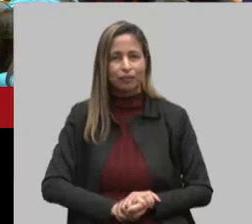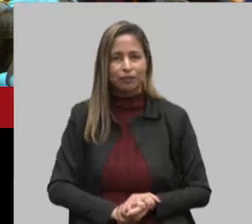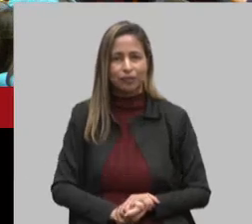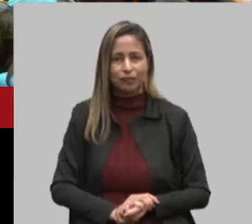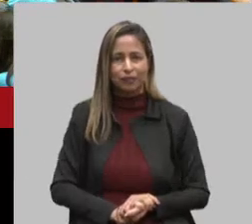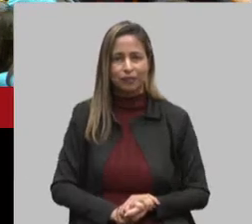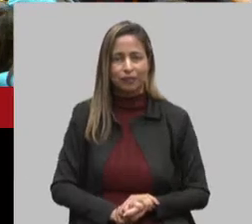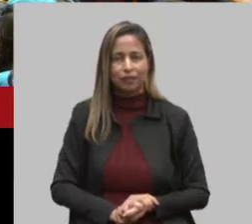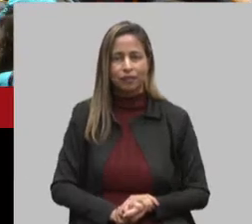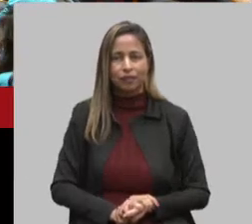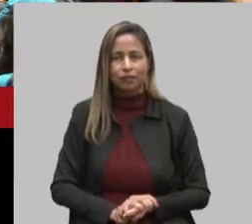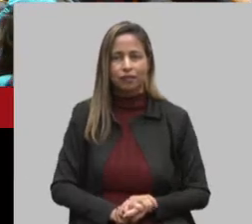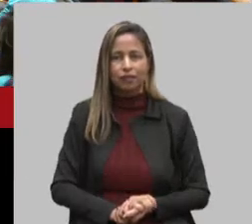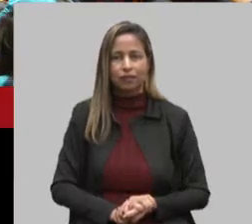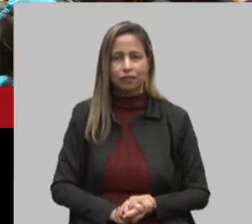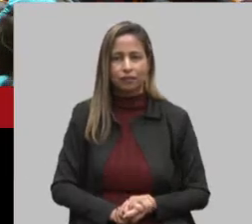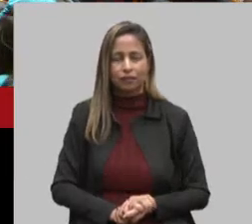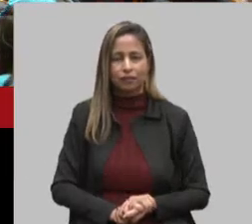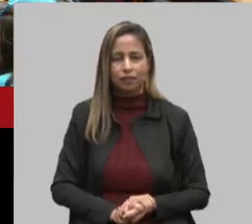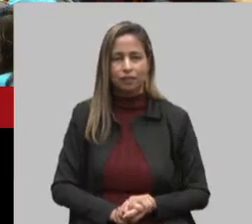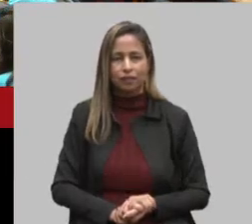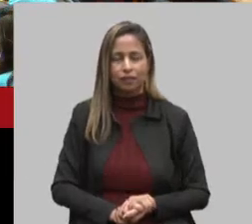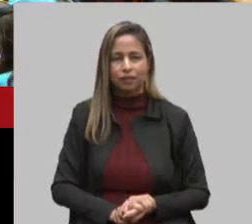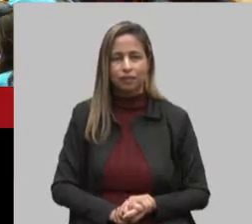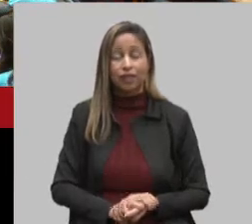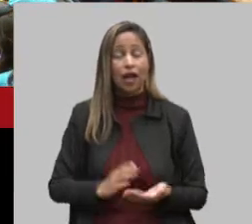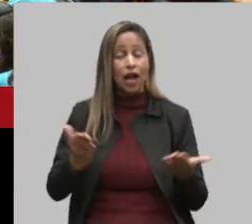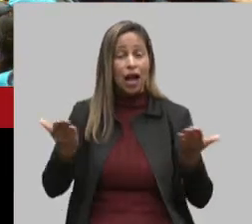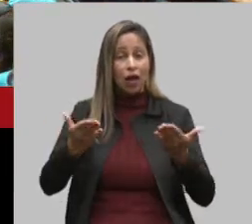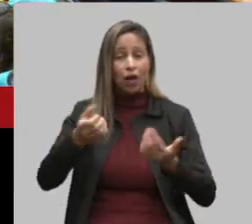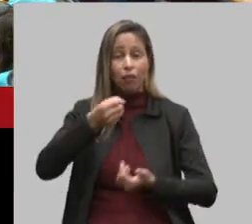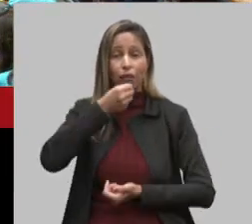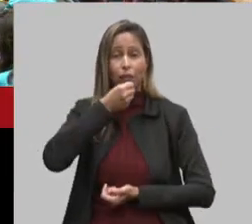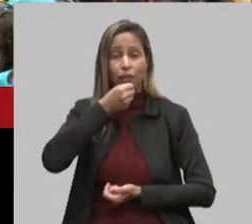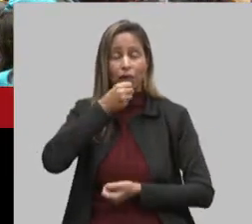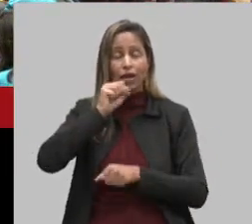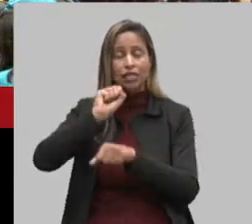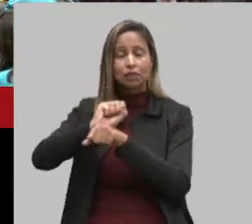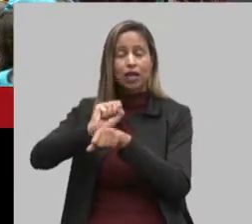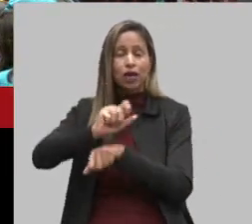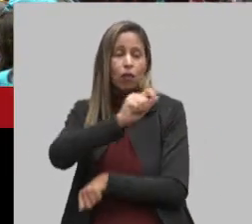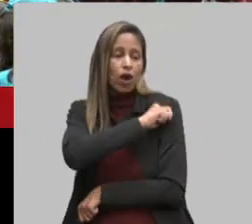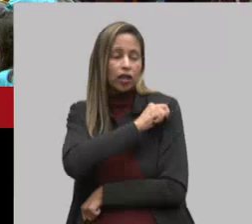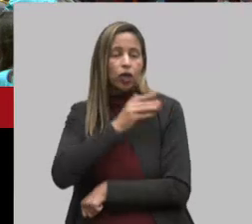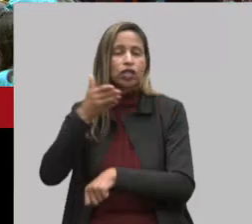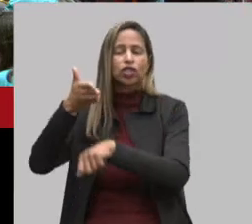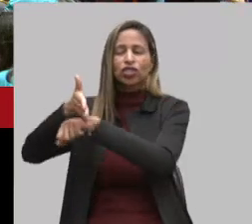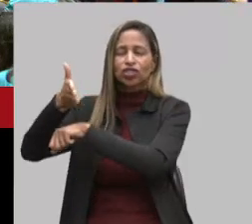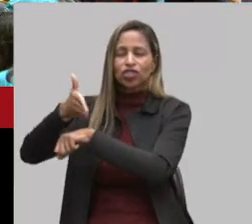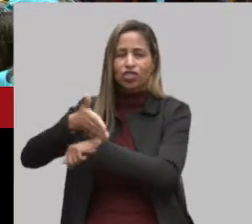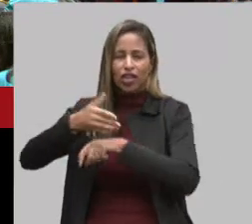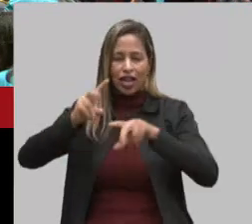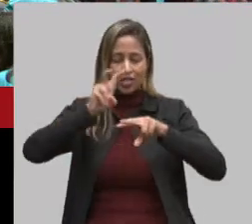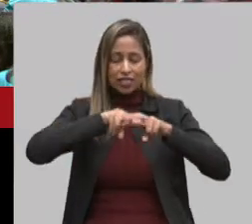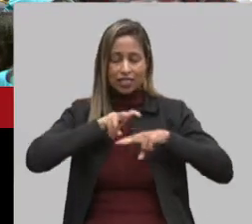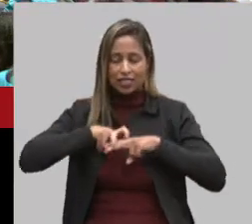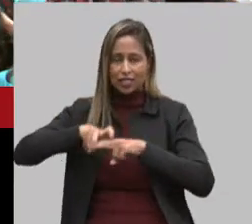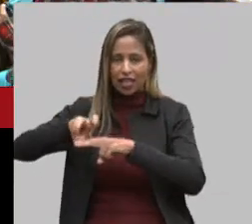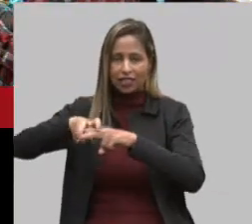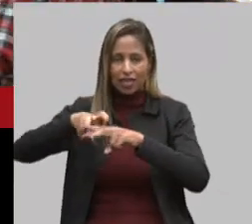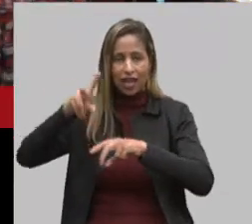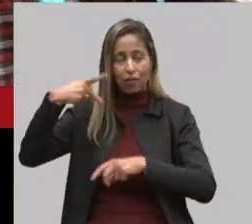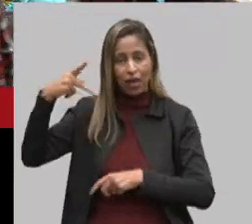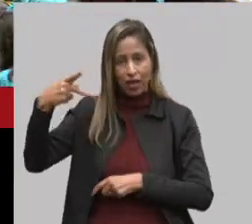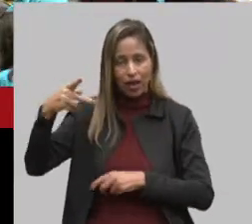final o mestre de cerimnias nesteo está aguardando os estudantes chegarem aos seus lugares aqui no plenário da